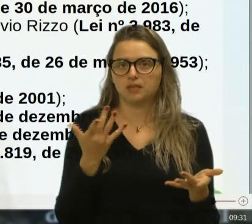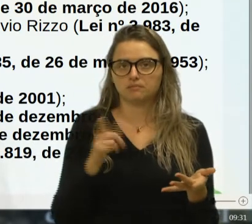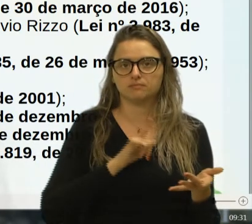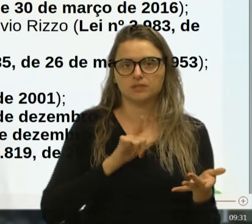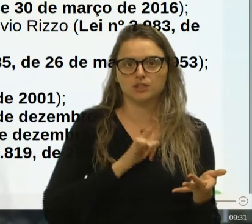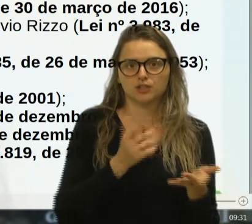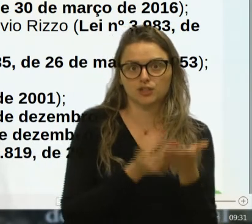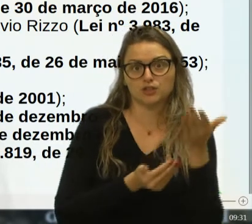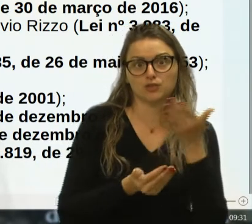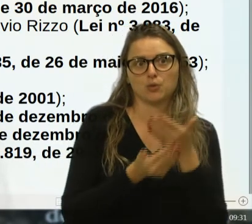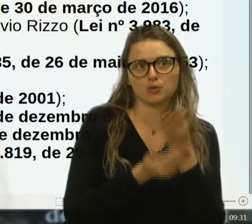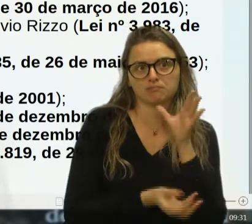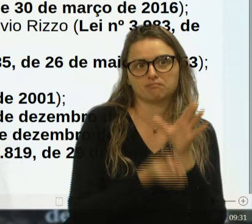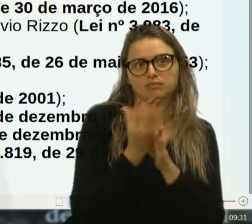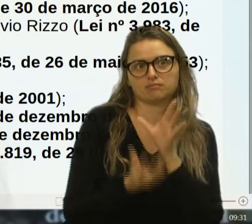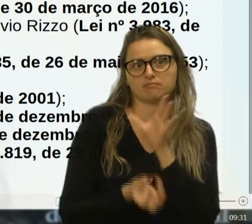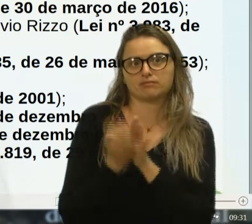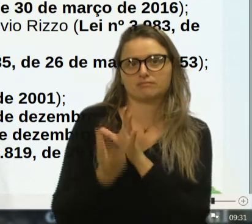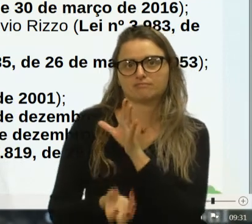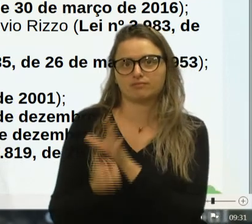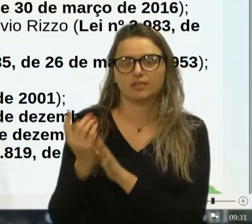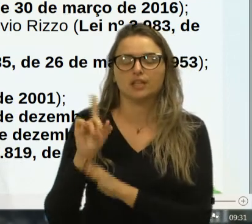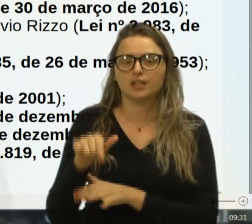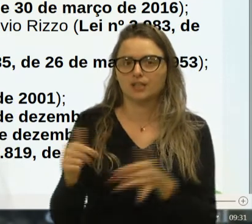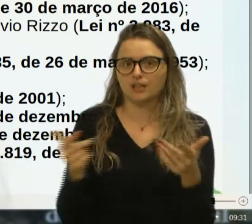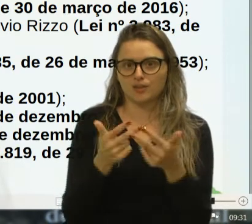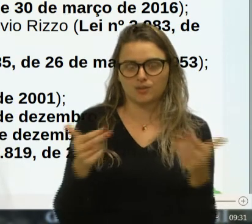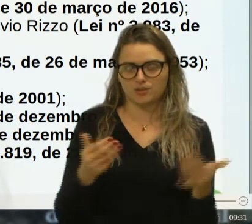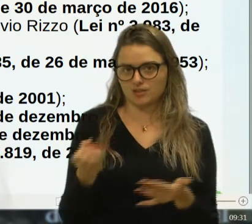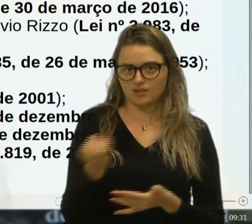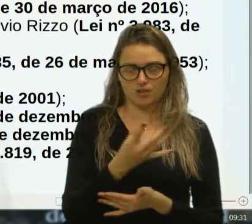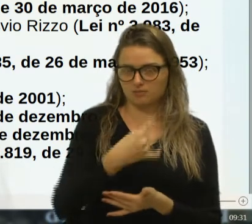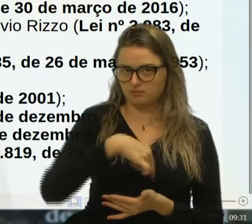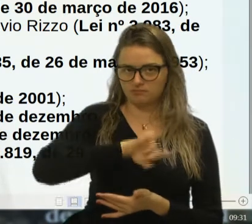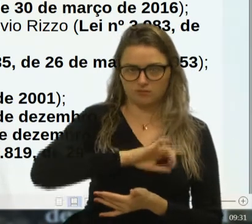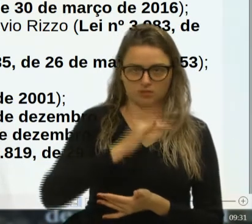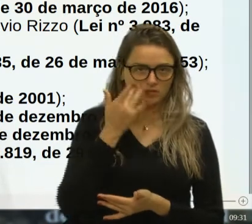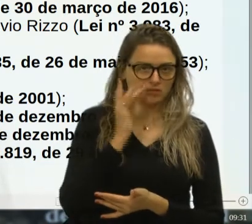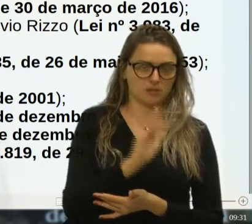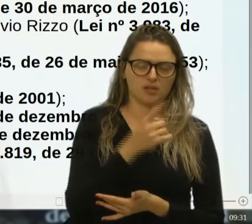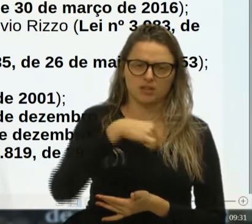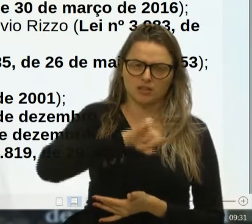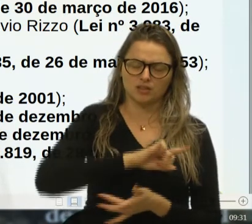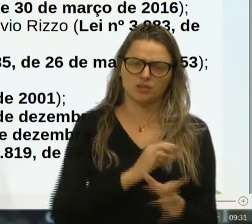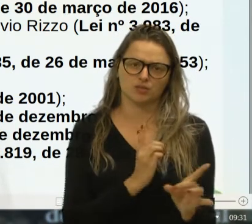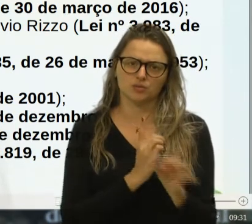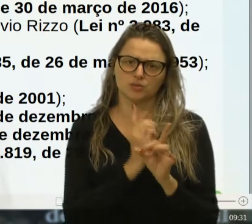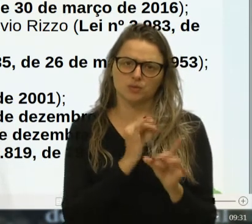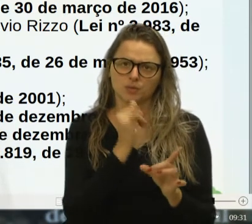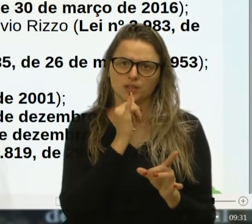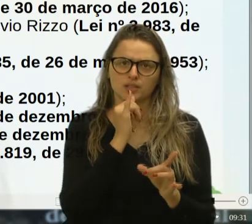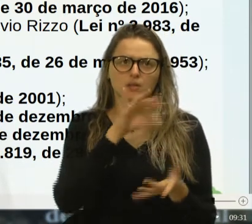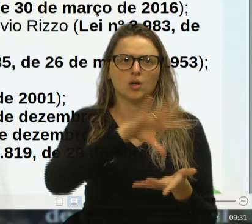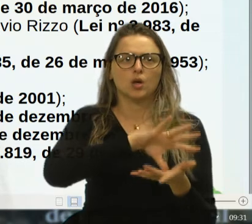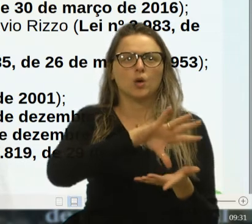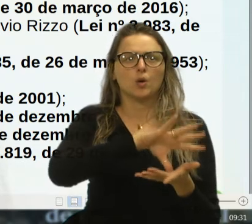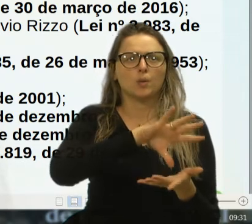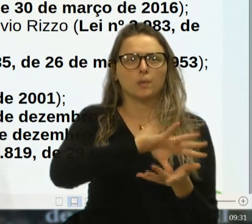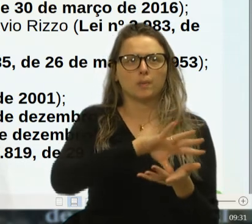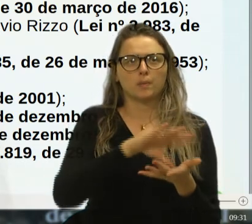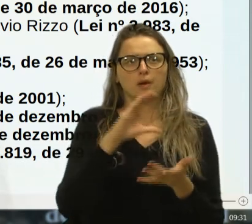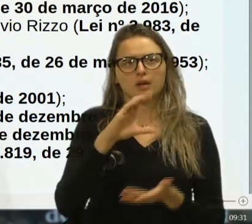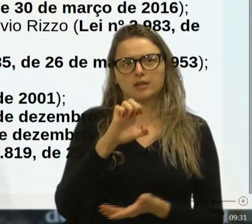né? Criadas, né? Que são novidades, né? Nessa aí que nós descobrimos que, por exemplo, o Parque Municipal